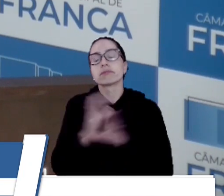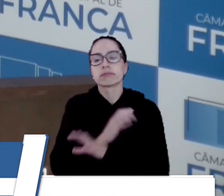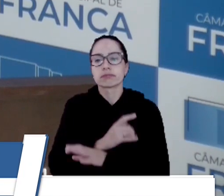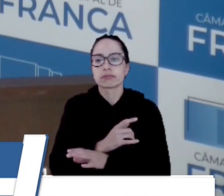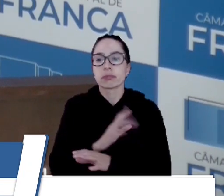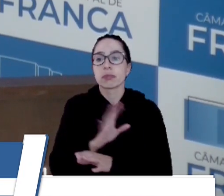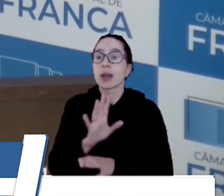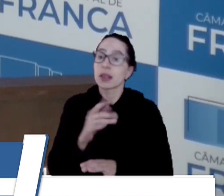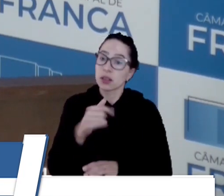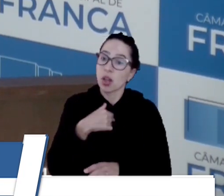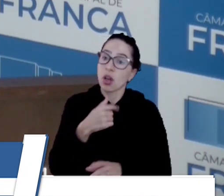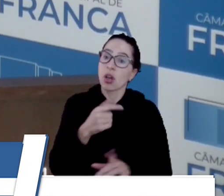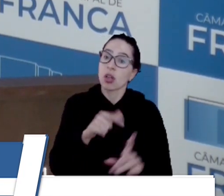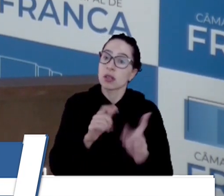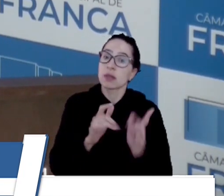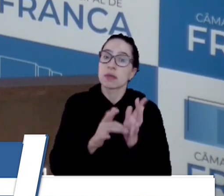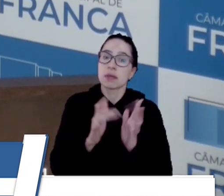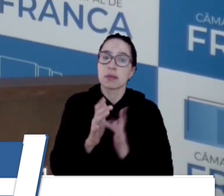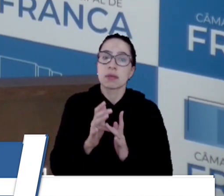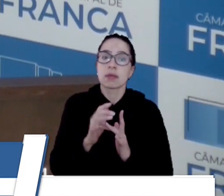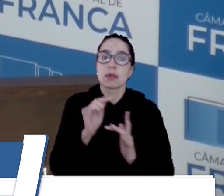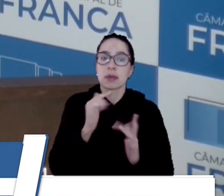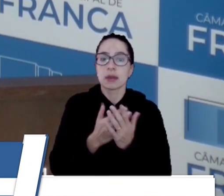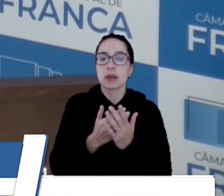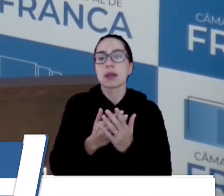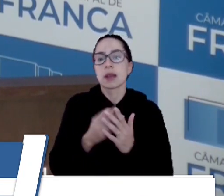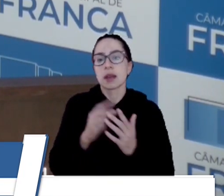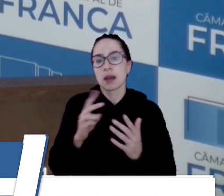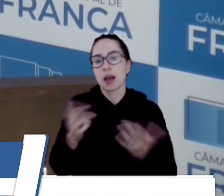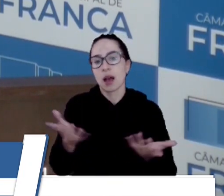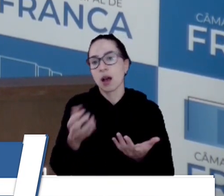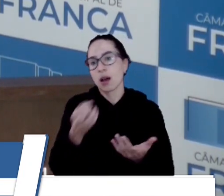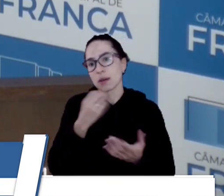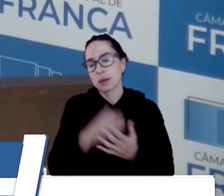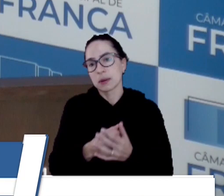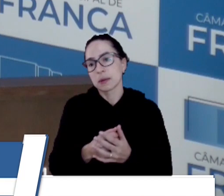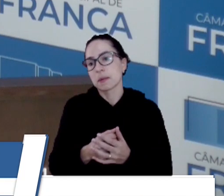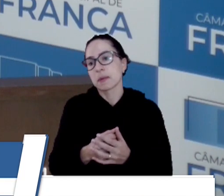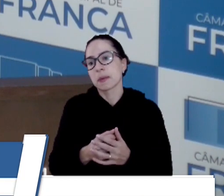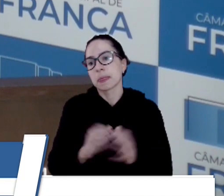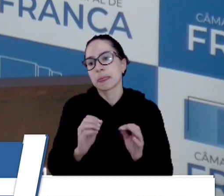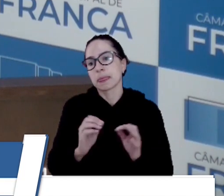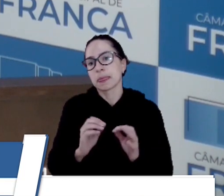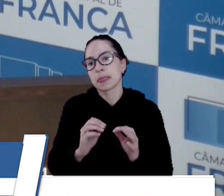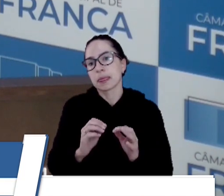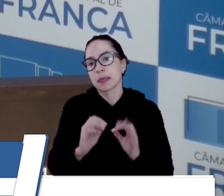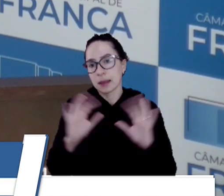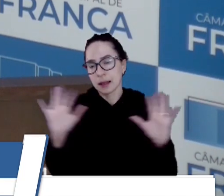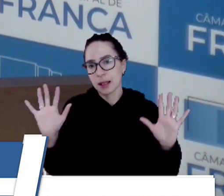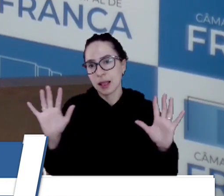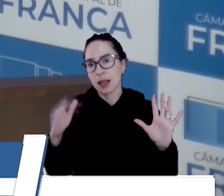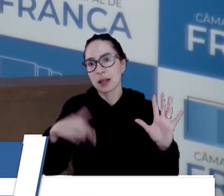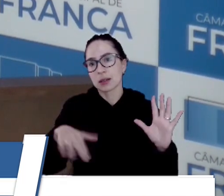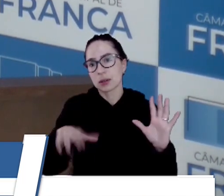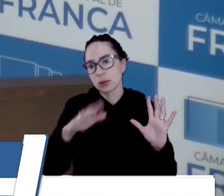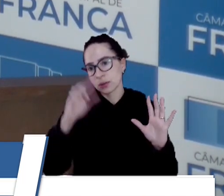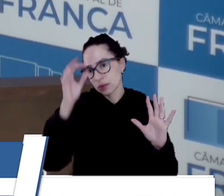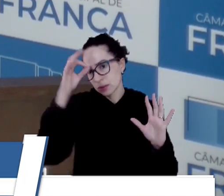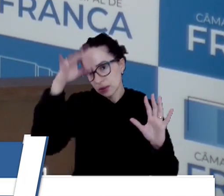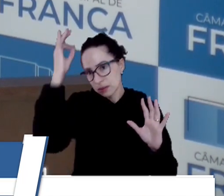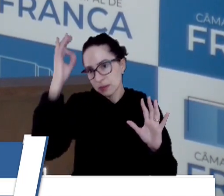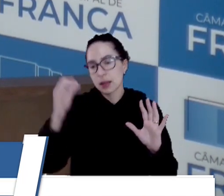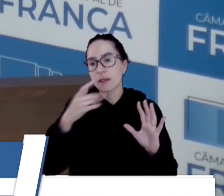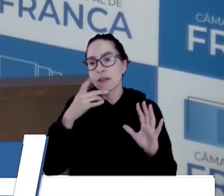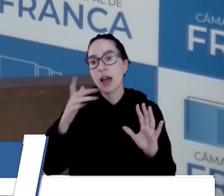nos apresentou nos basta por agora. Fica claro para os espíritas que quem diz que ama a